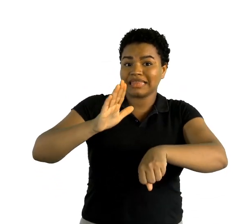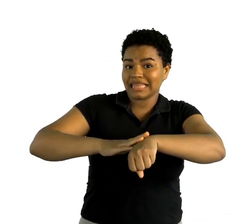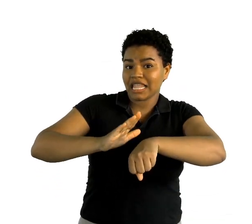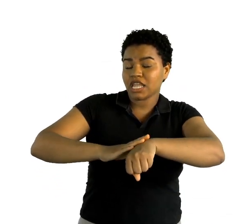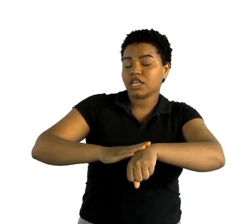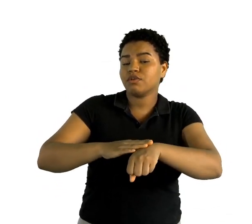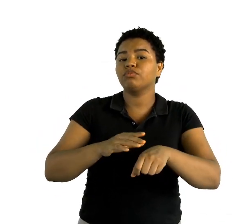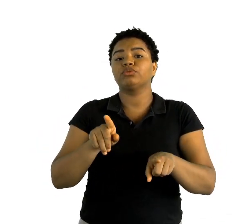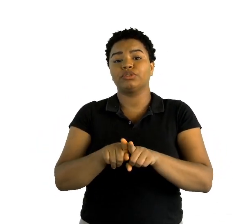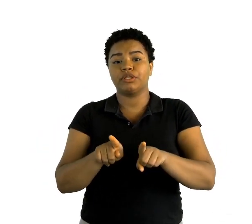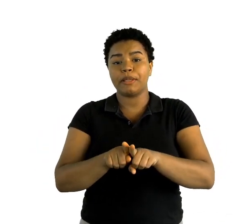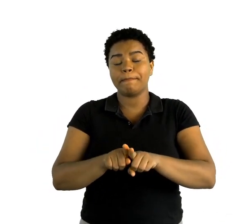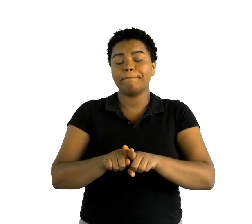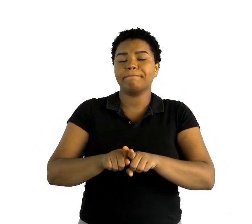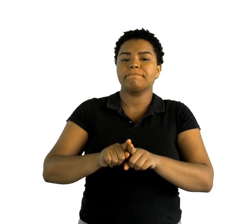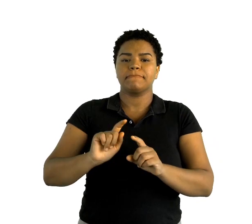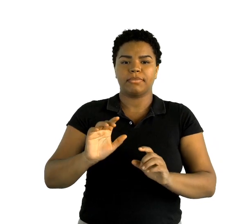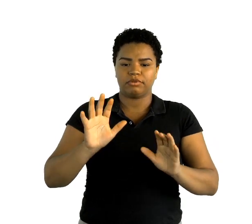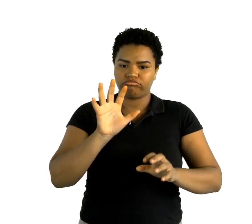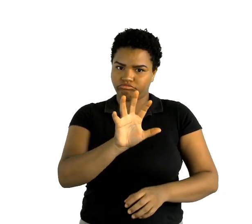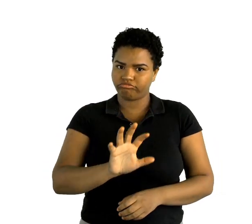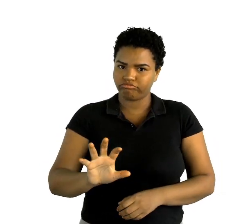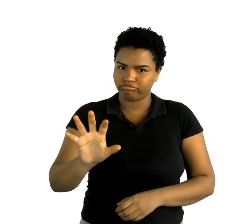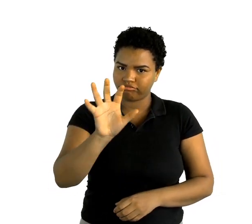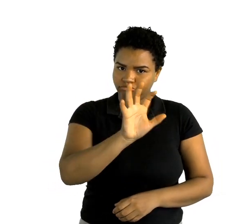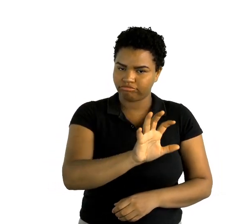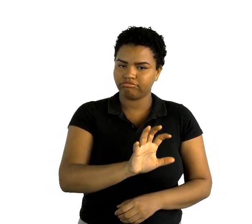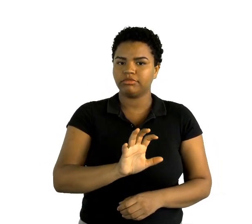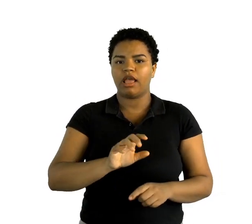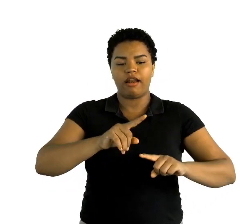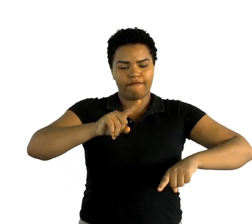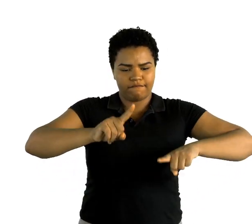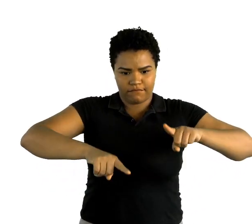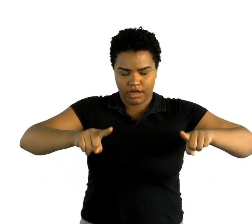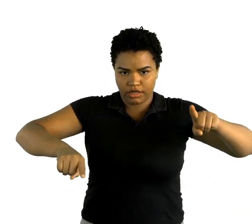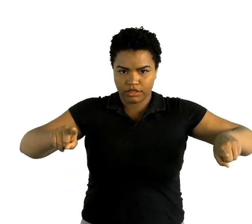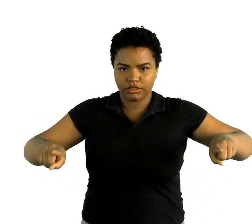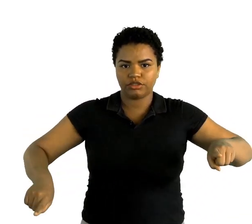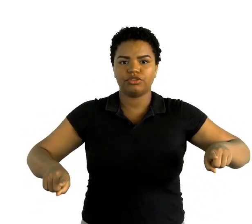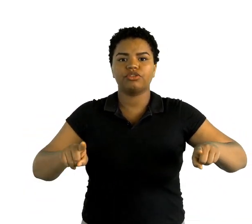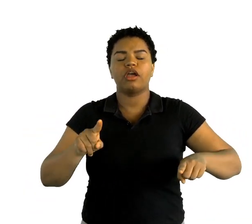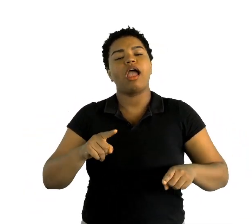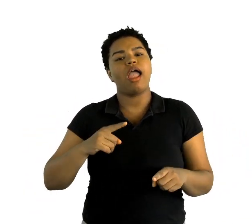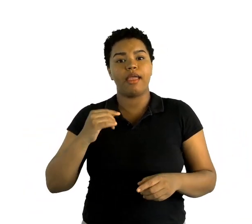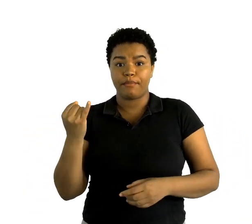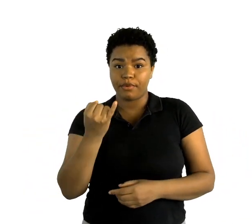Suas variações são determinadas para a formação de diversas paisagens e para o